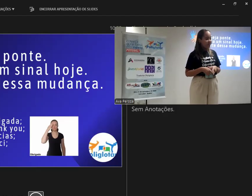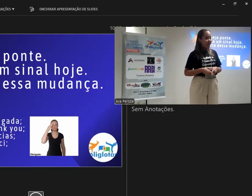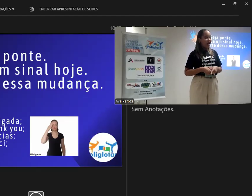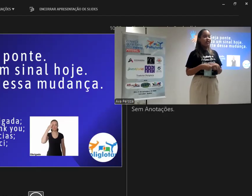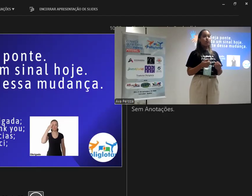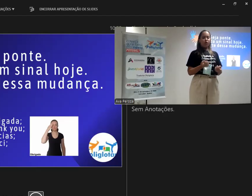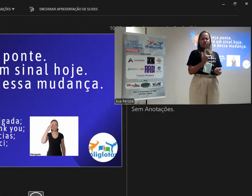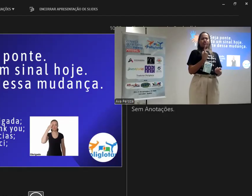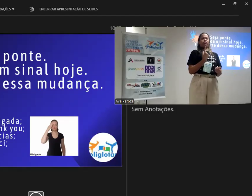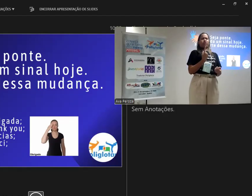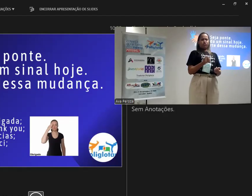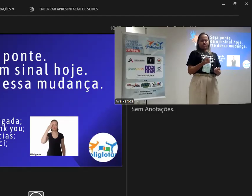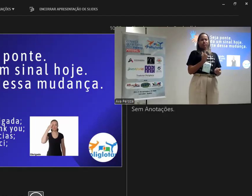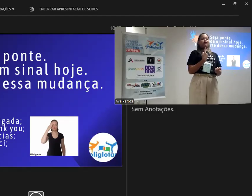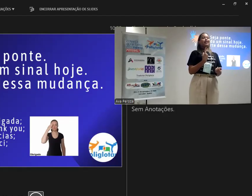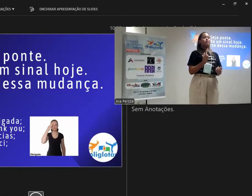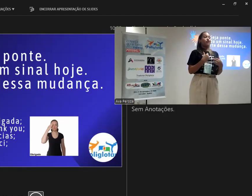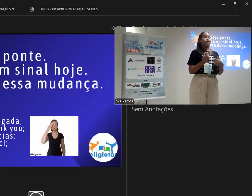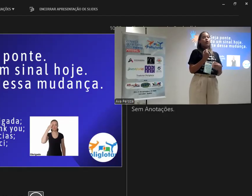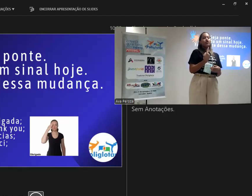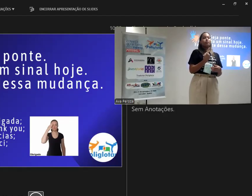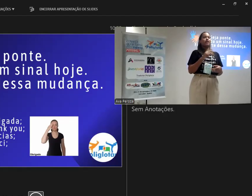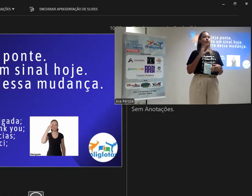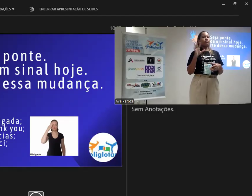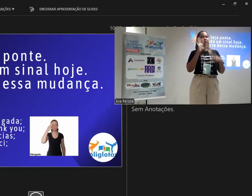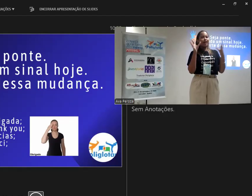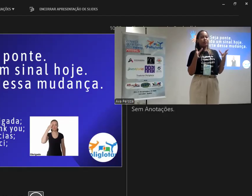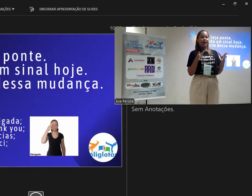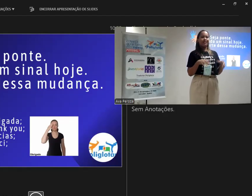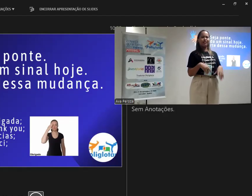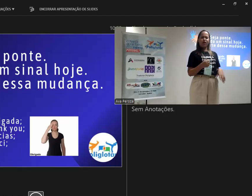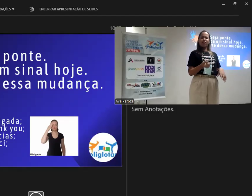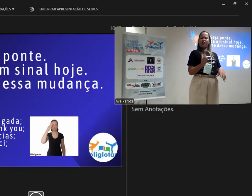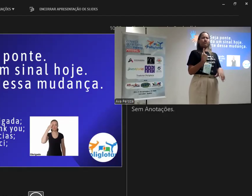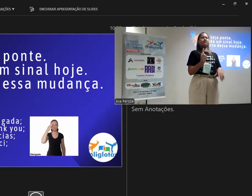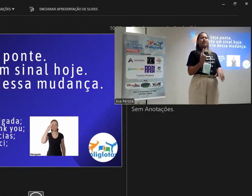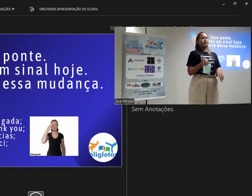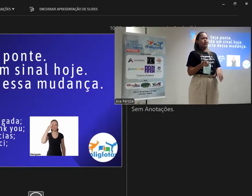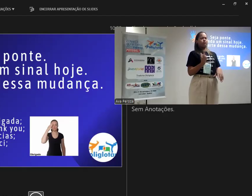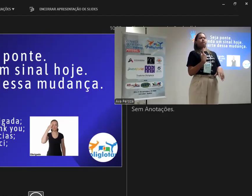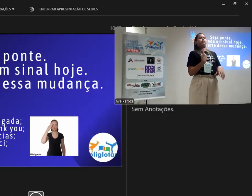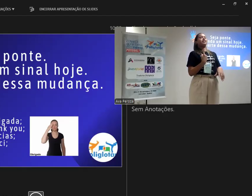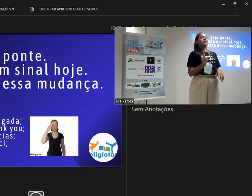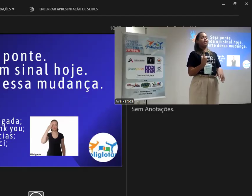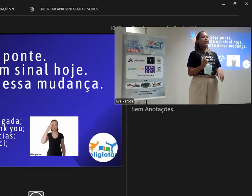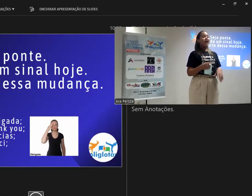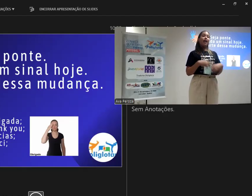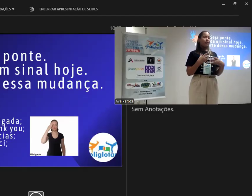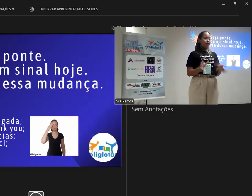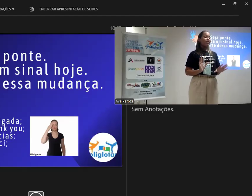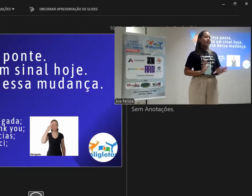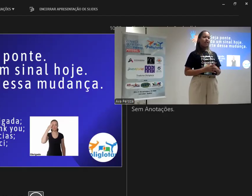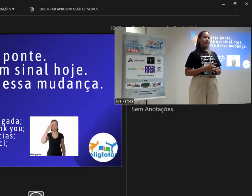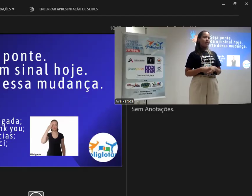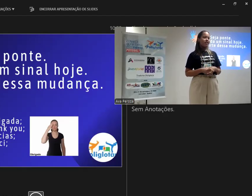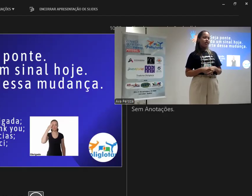também. Sinal de Oxi, né? Que pra gente é o Oxi, mas em outros lugares do país é só achei estranho, então faz assim. E também